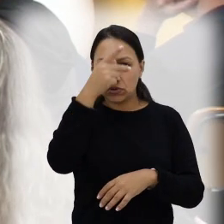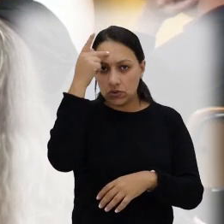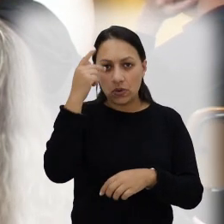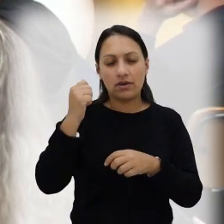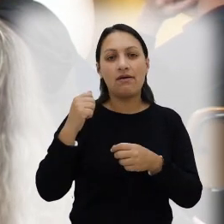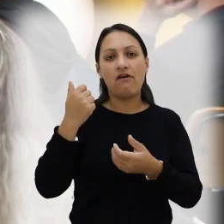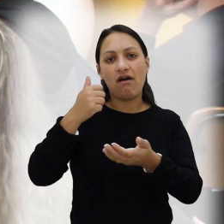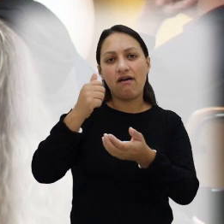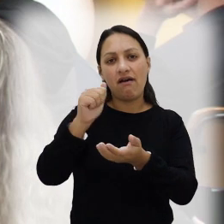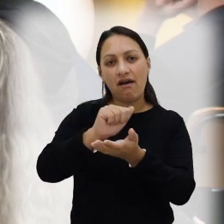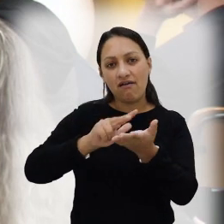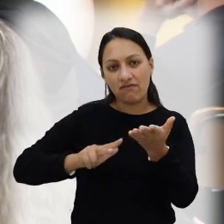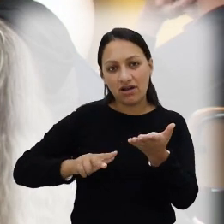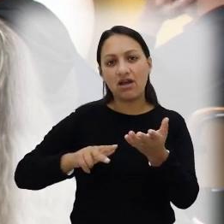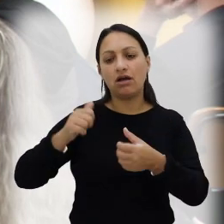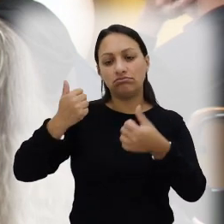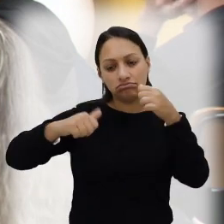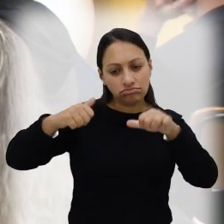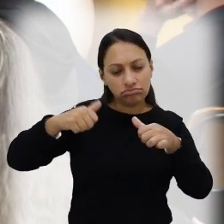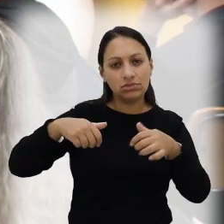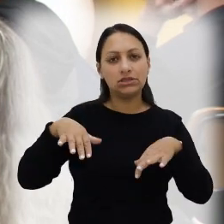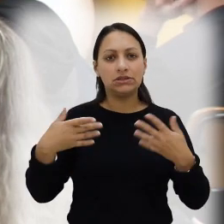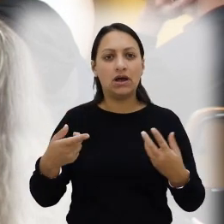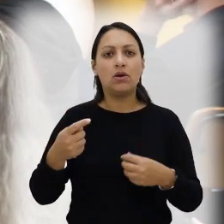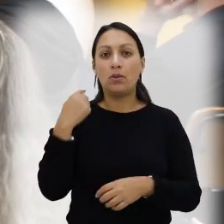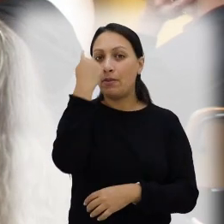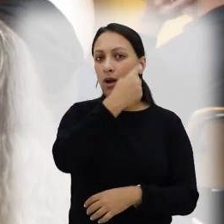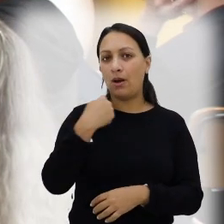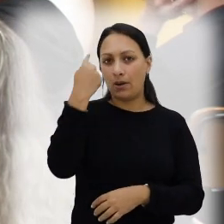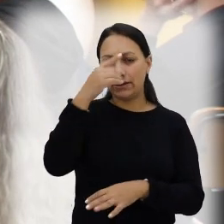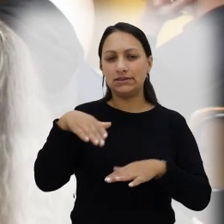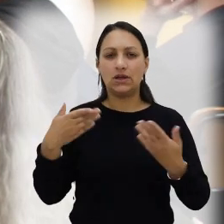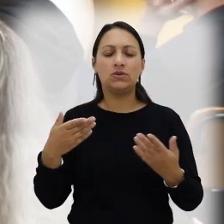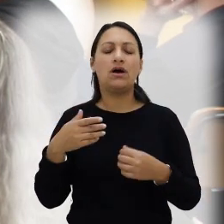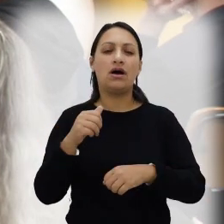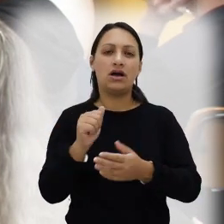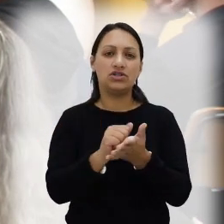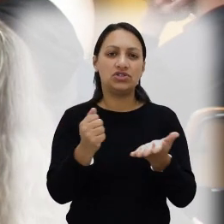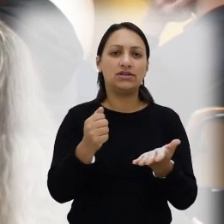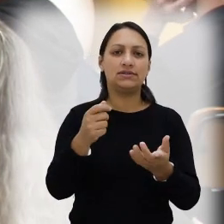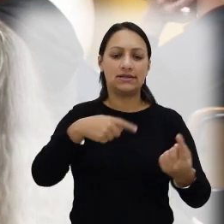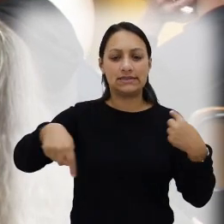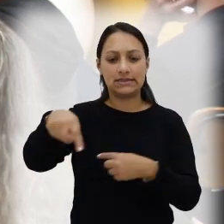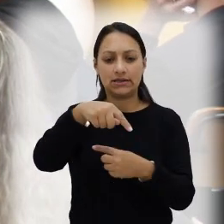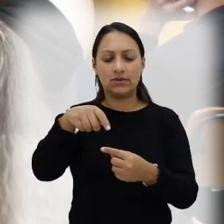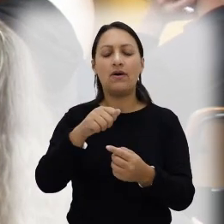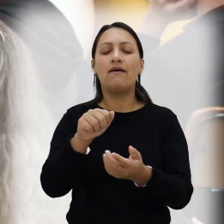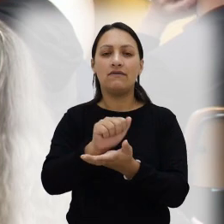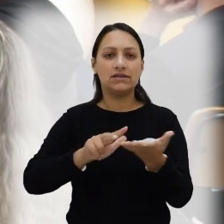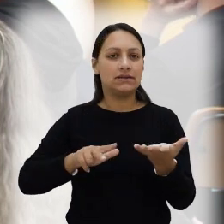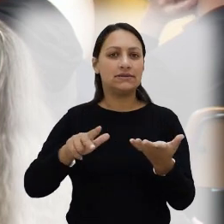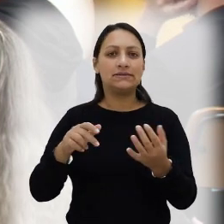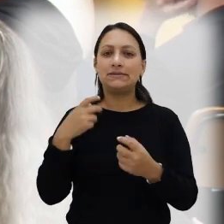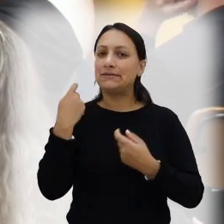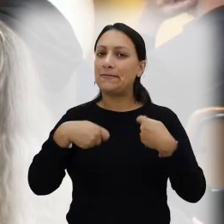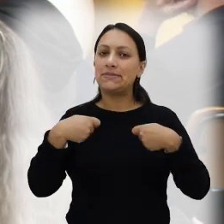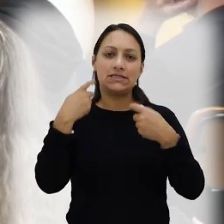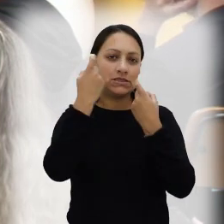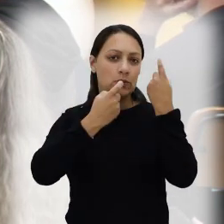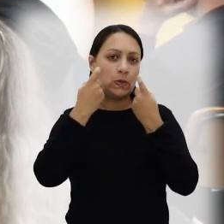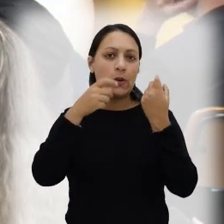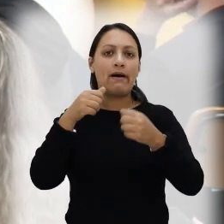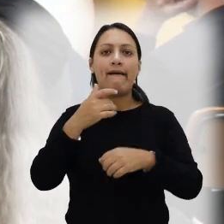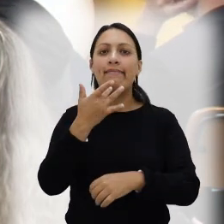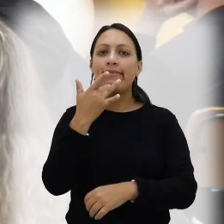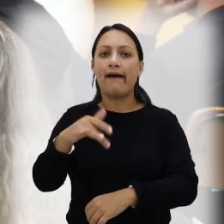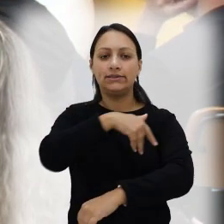também de 1 hora naquele dia. Então, nessas agendas de ciclo de avaliação, vocês não precisam se preocupar em ter a tarde toda disponível. A agenda vai chegar para